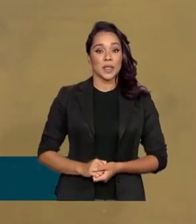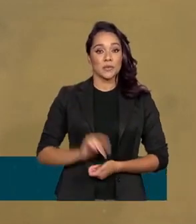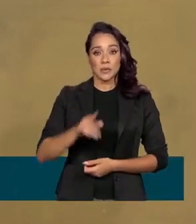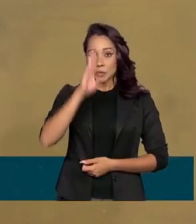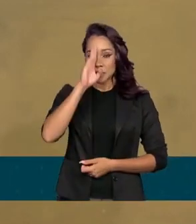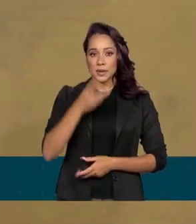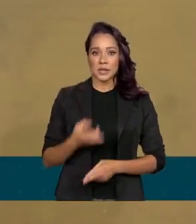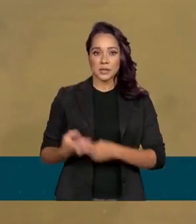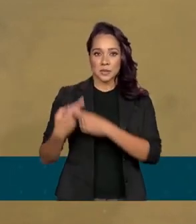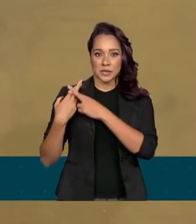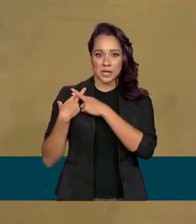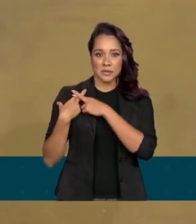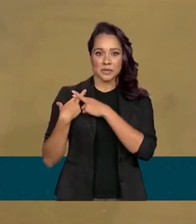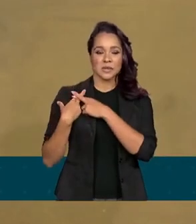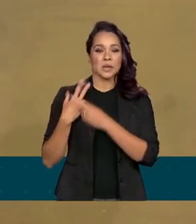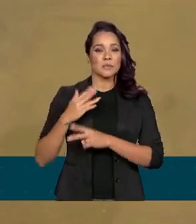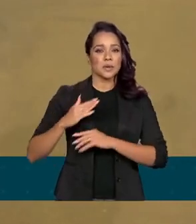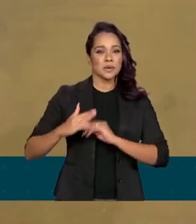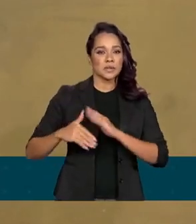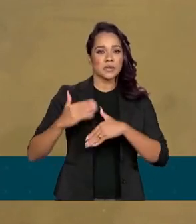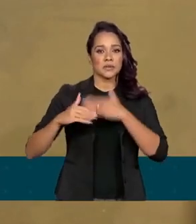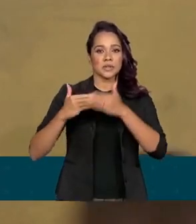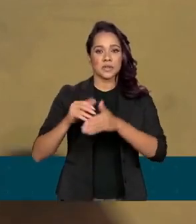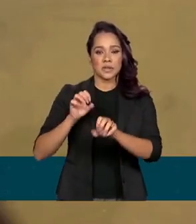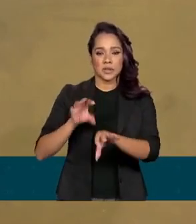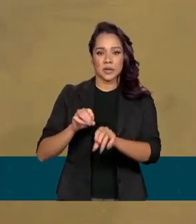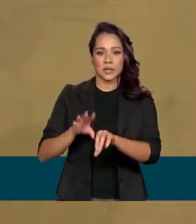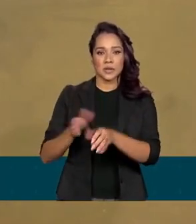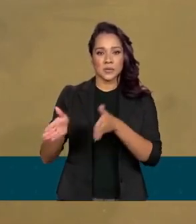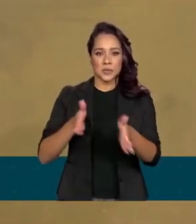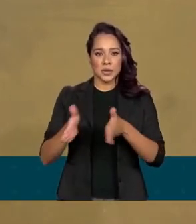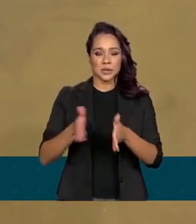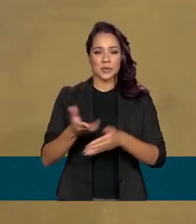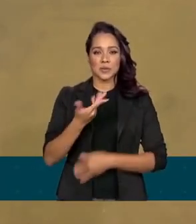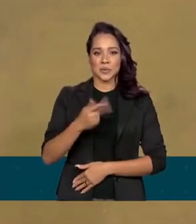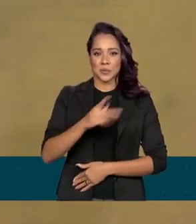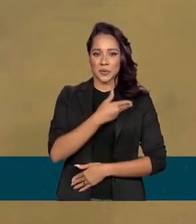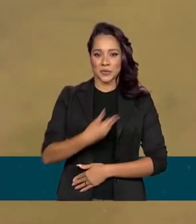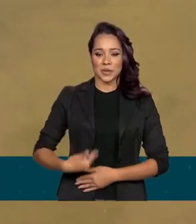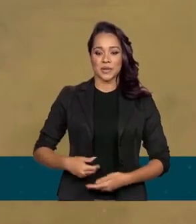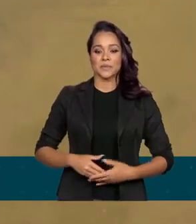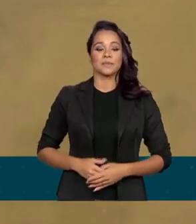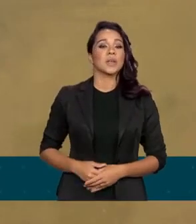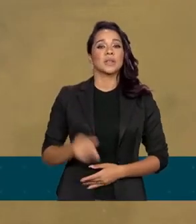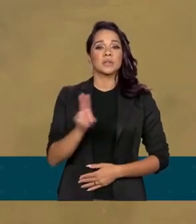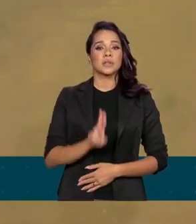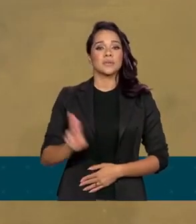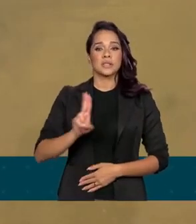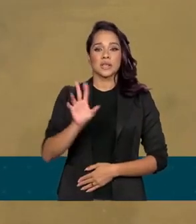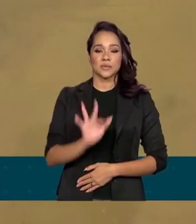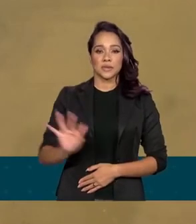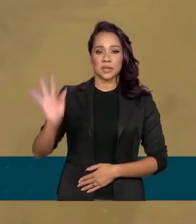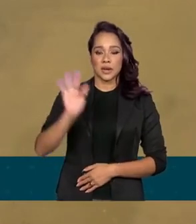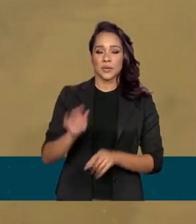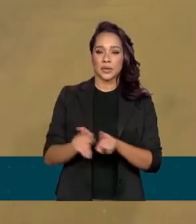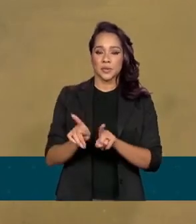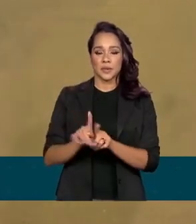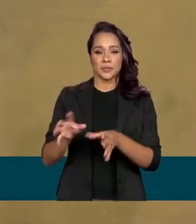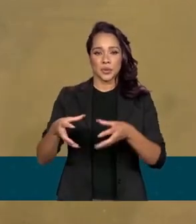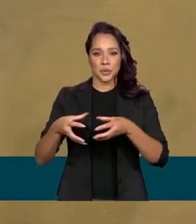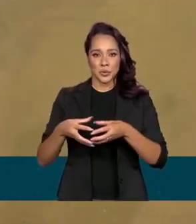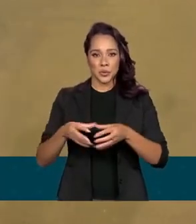grandes responsáveis pelos avanços na educação no seu período, do seu governo, das universidades federais e da